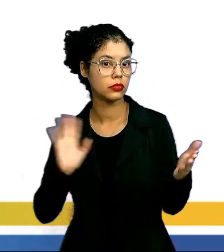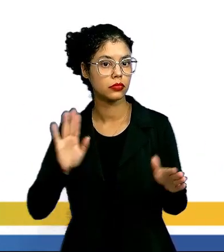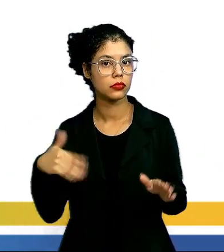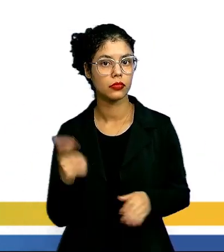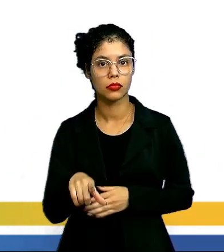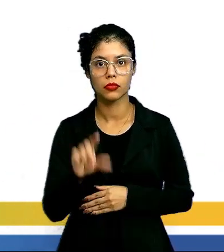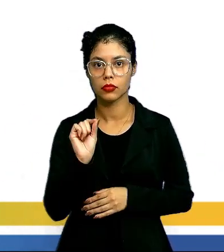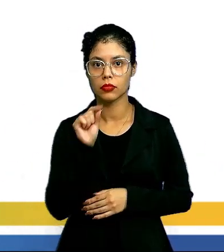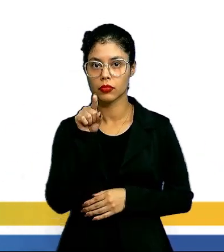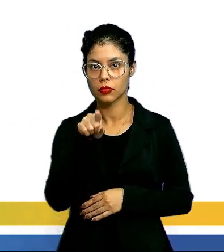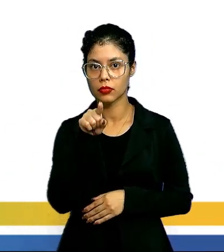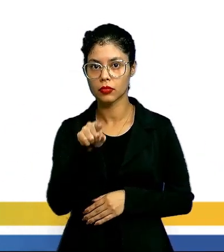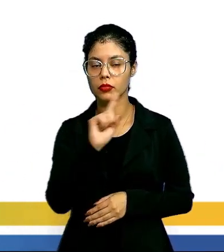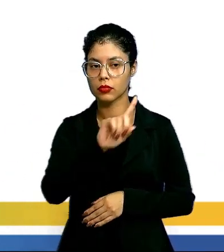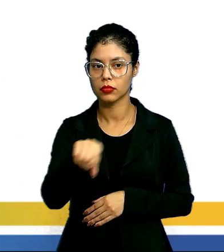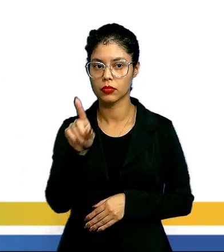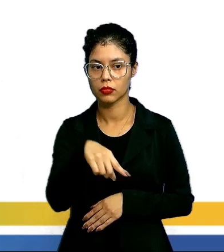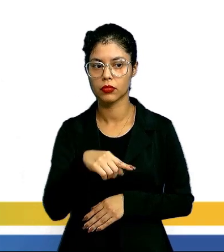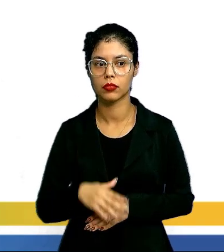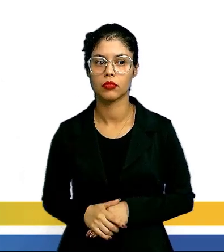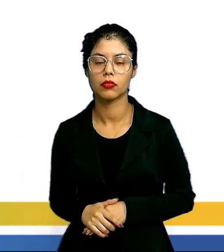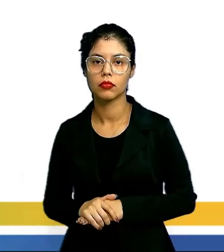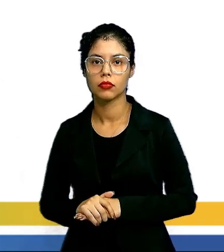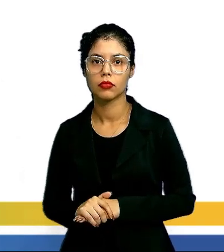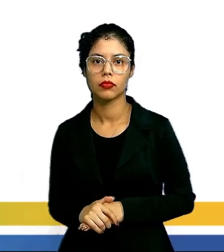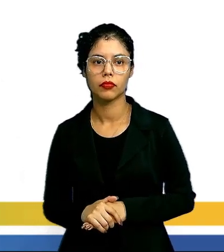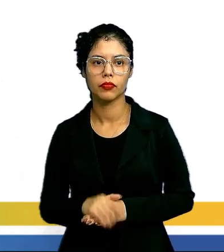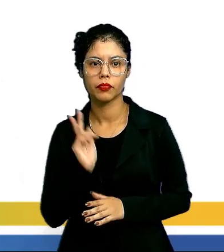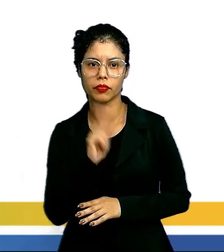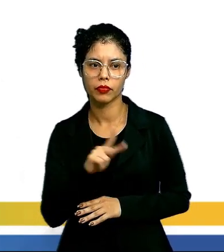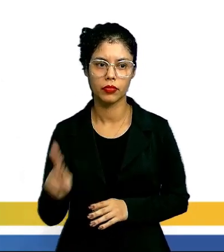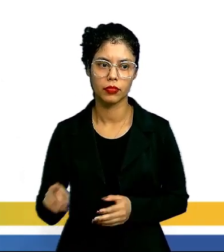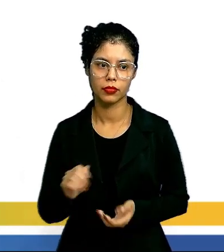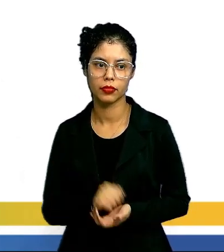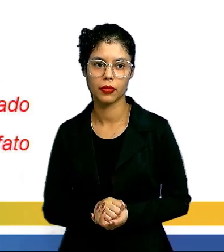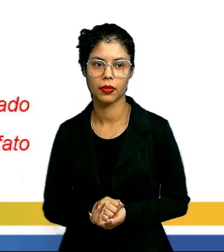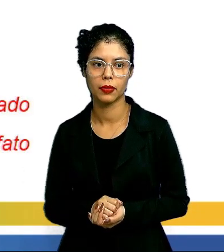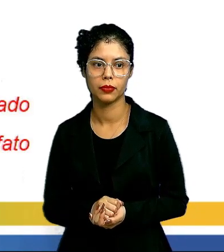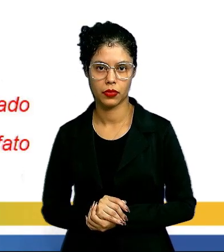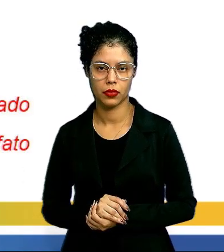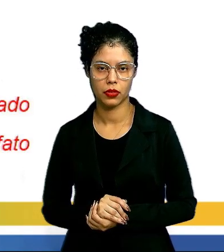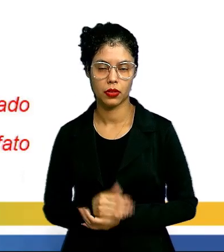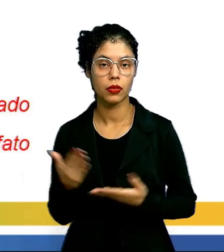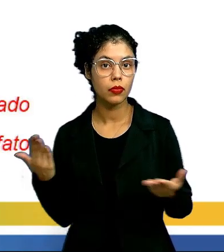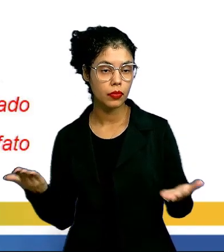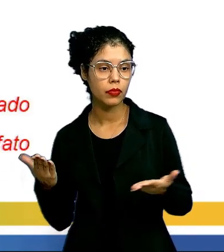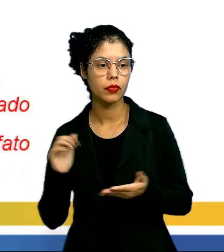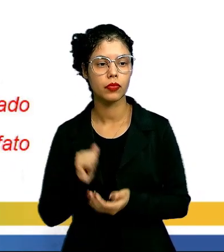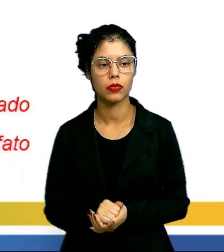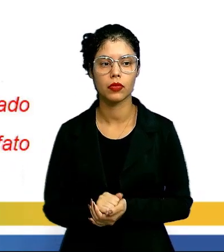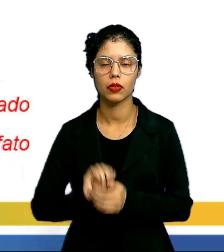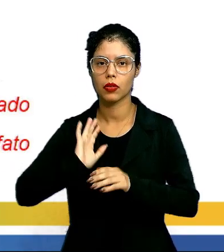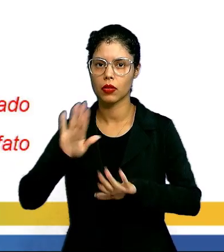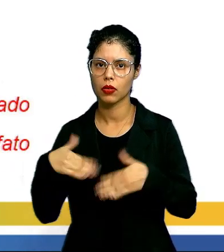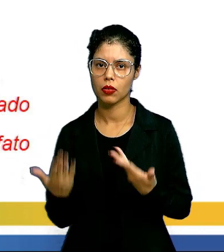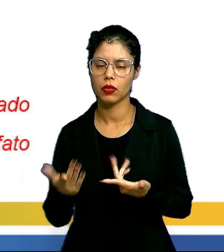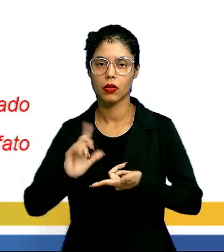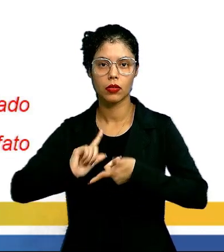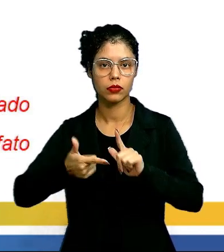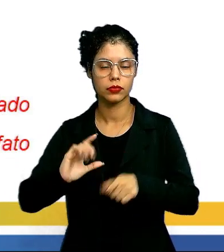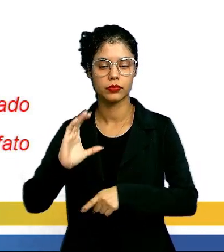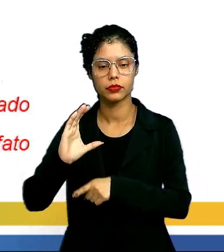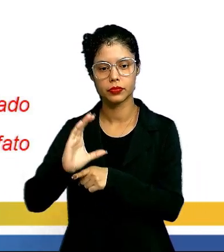qual alternativa vocês marcariam? Ai, professora, e agora? Então, gente, qual seria a